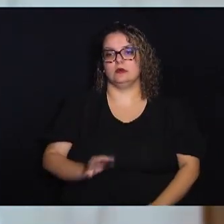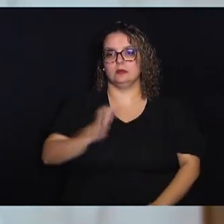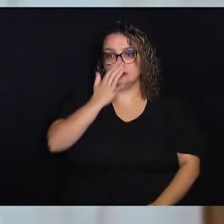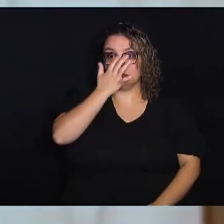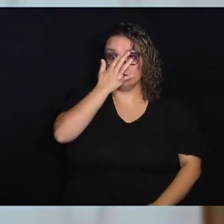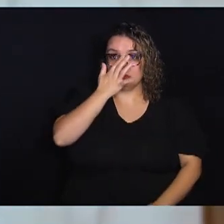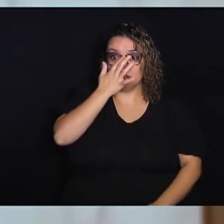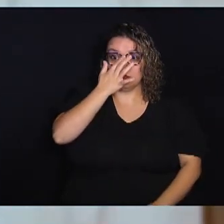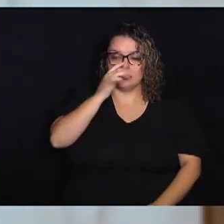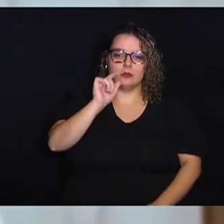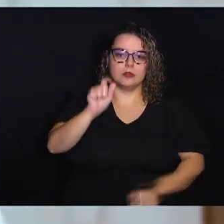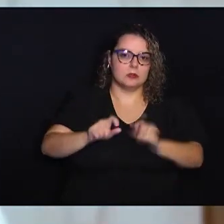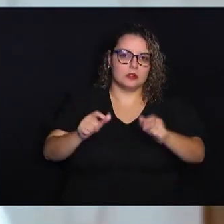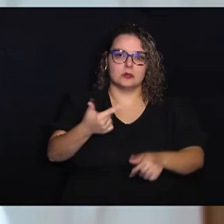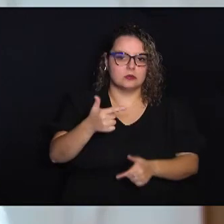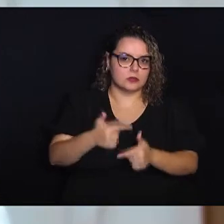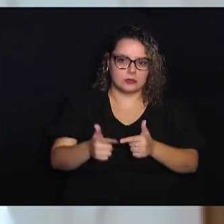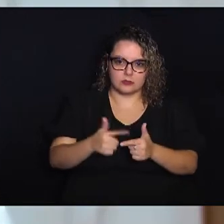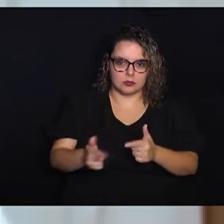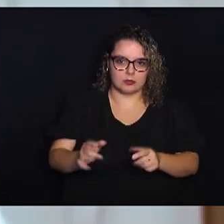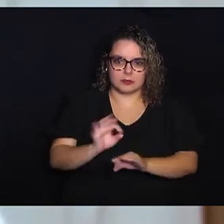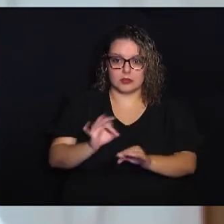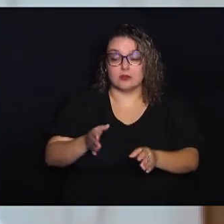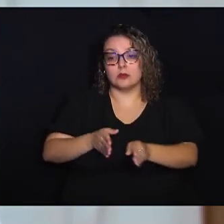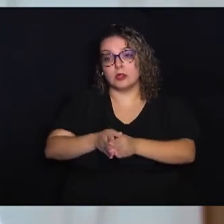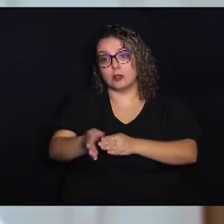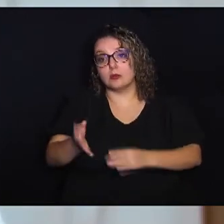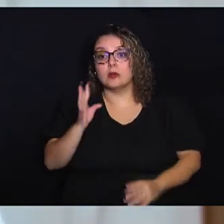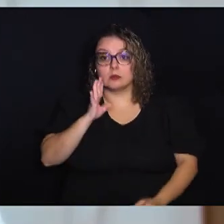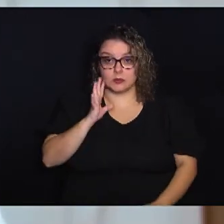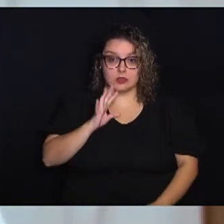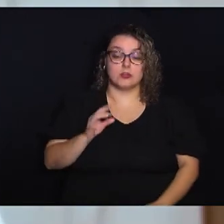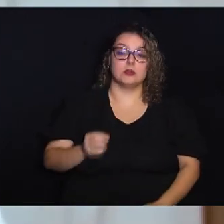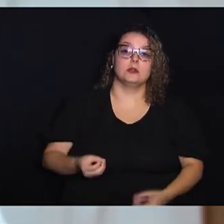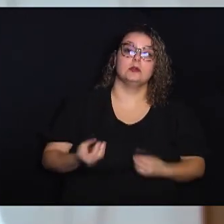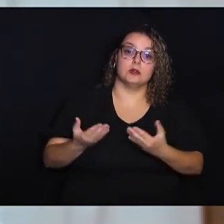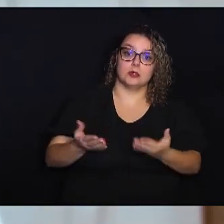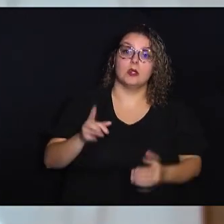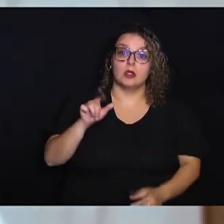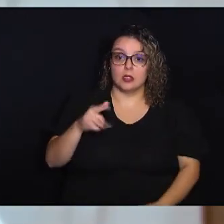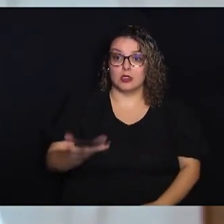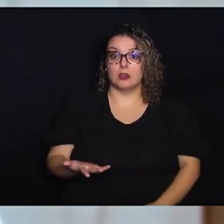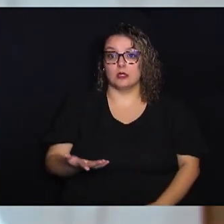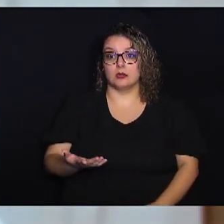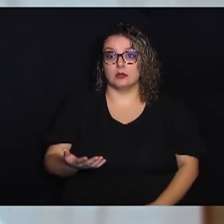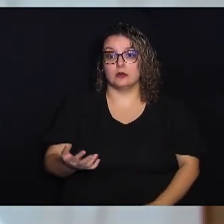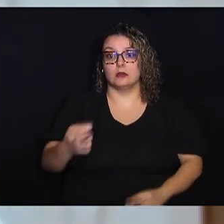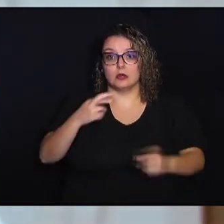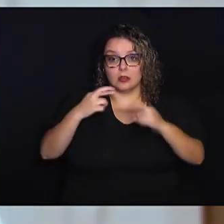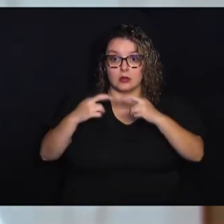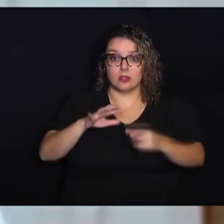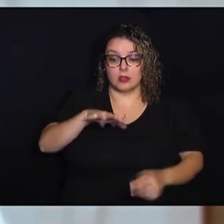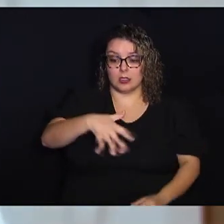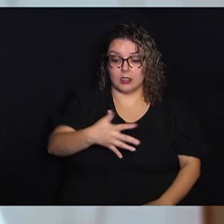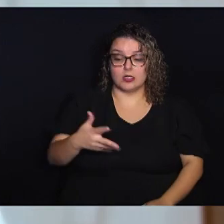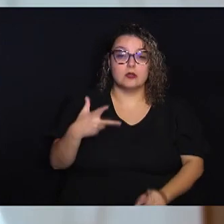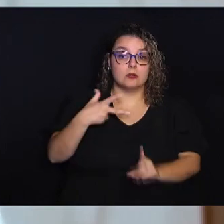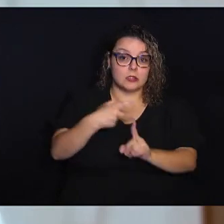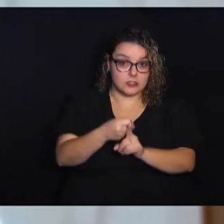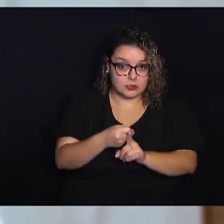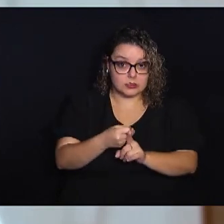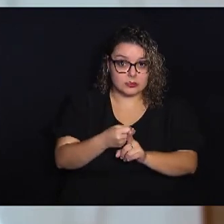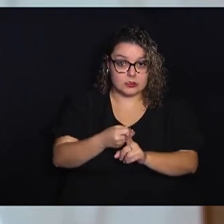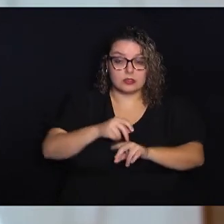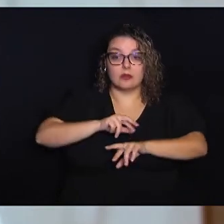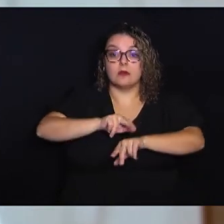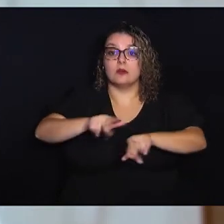não têm nenhum tipo de problema, uma recomendação legal que a gente trouxe aqui é cheque a sua carteirinha vacinal. Então,